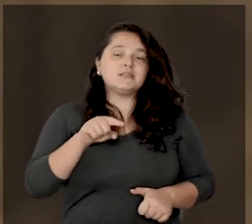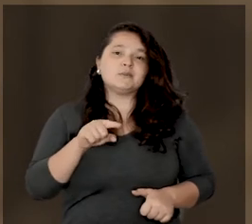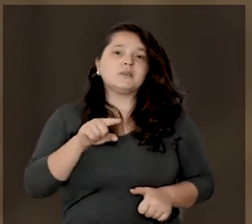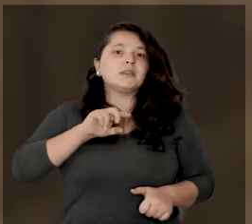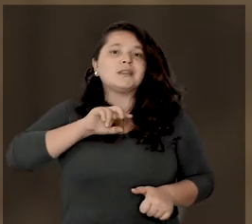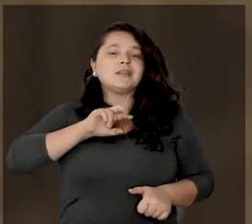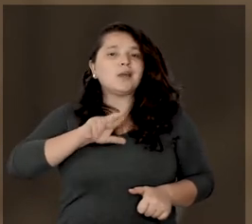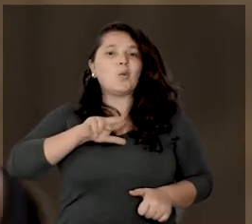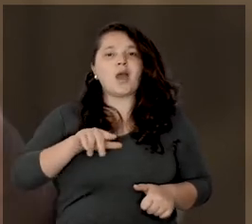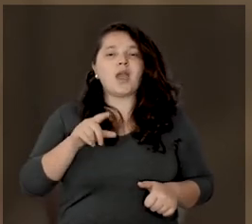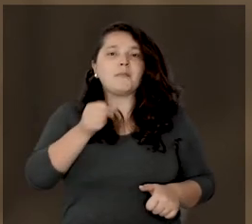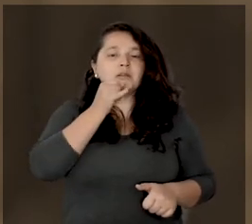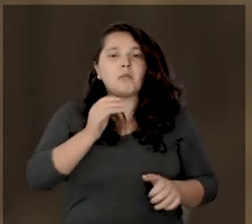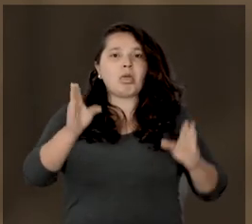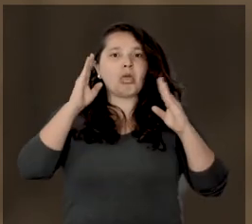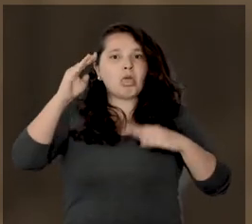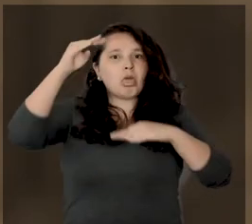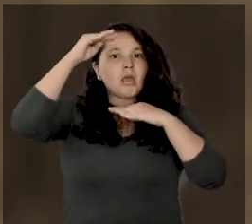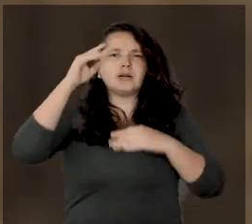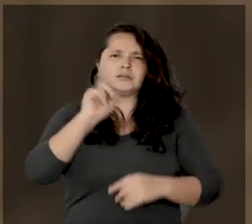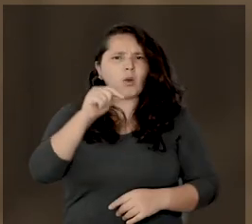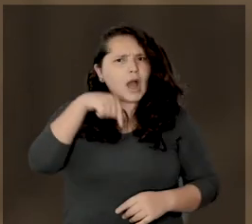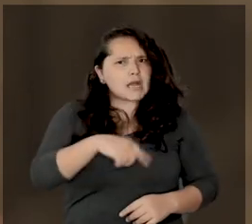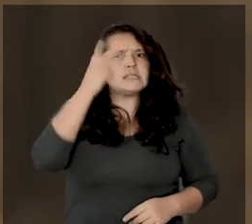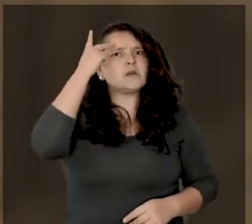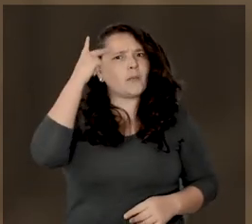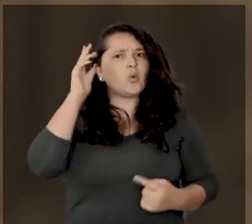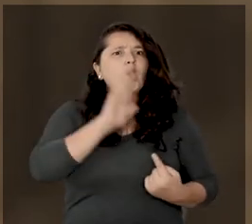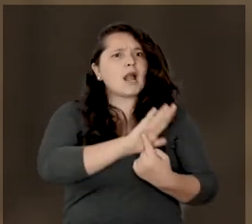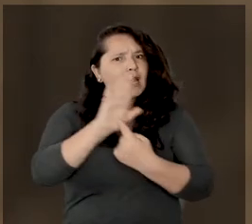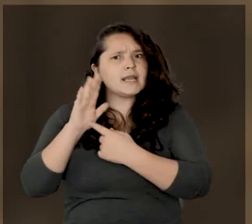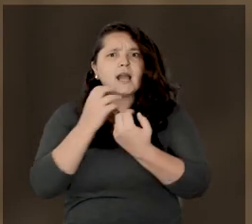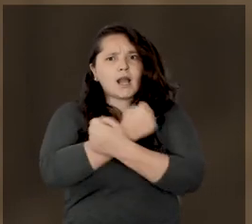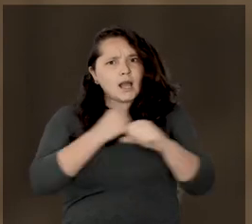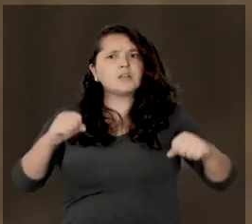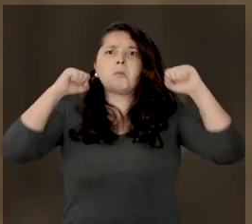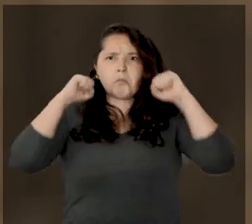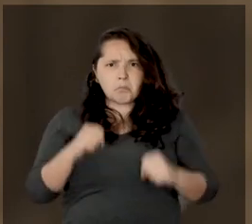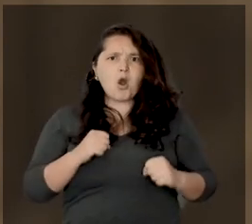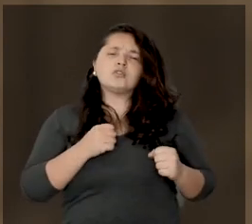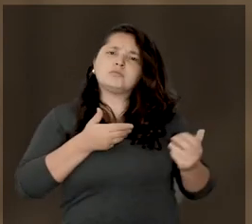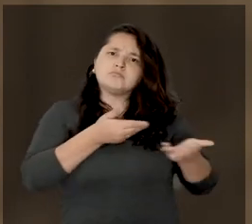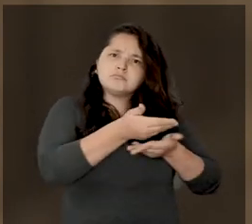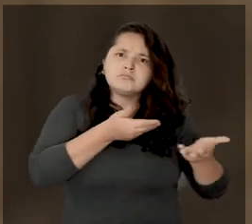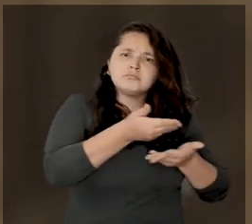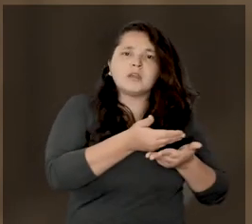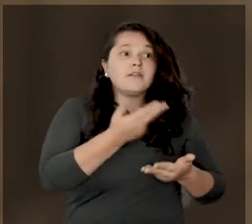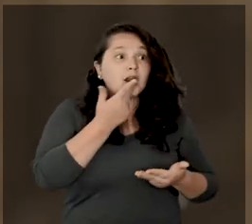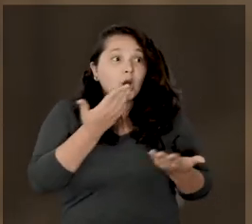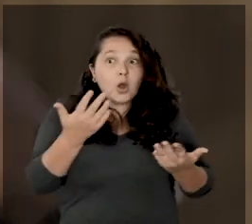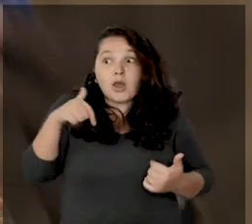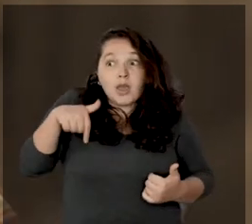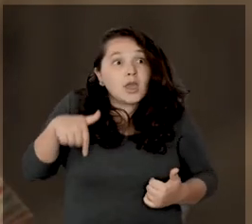vez, como eu falei, um diálogo com as grandes galerias de São Paulo, né, de dizer, olha, estou aqui, né, me ajuda